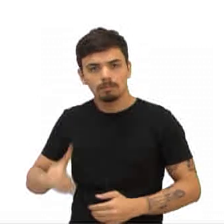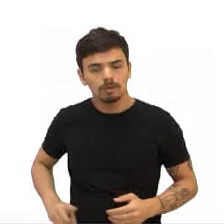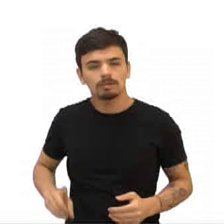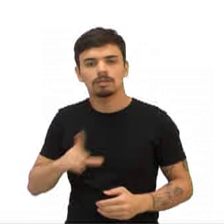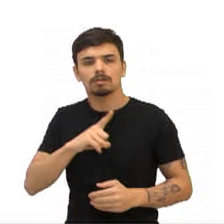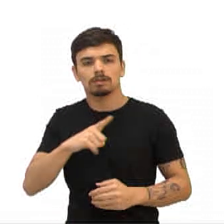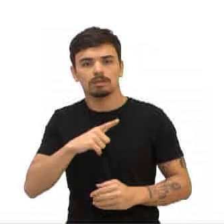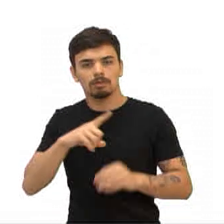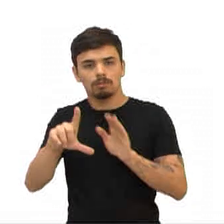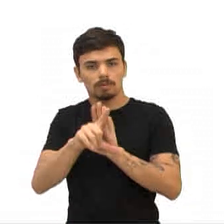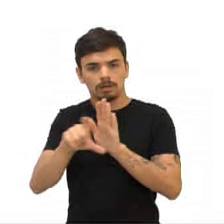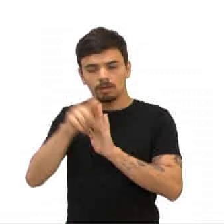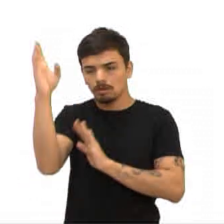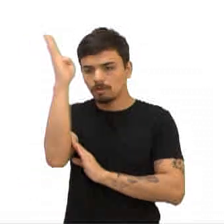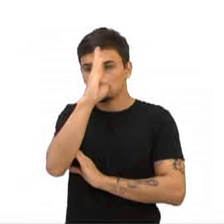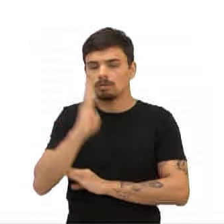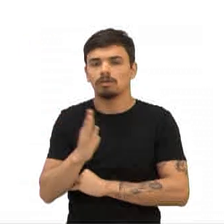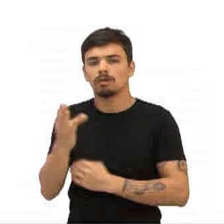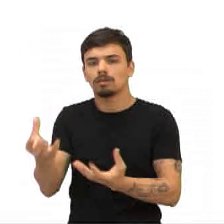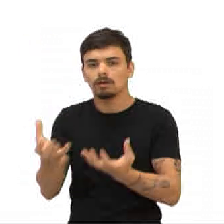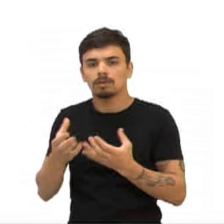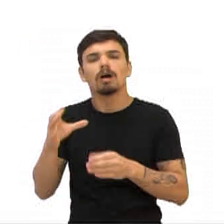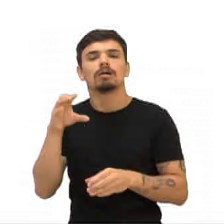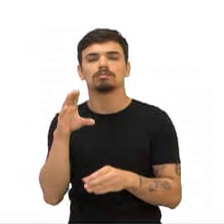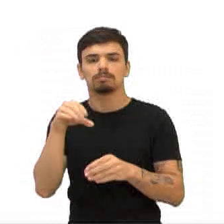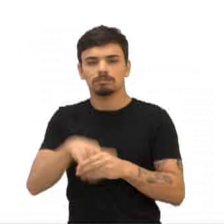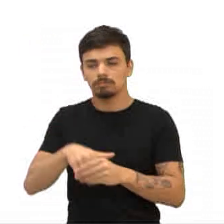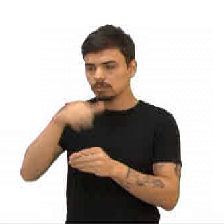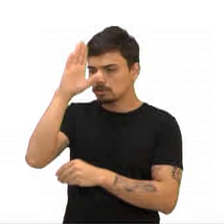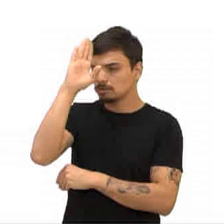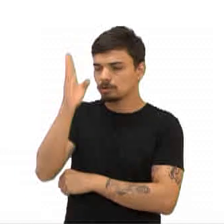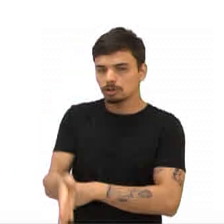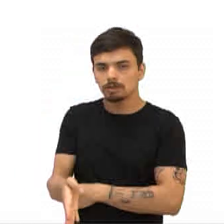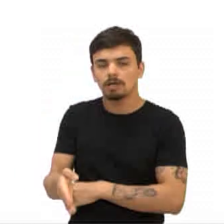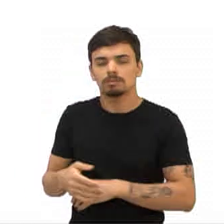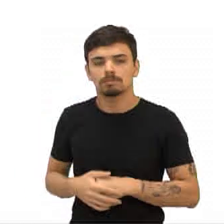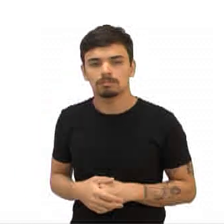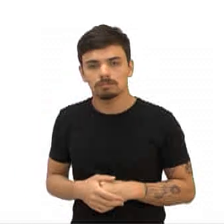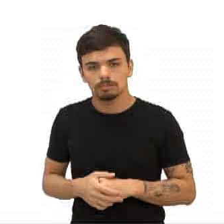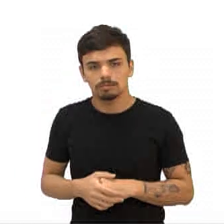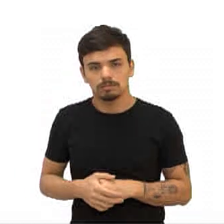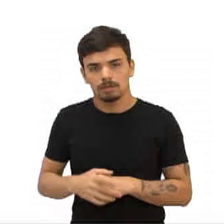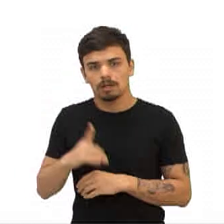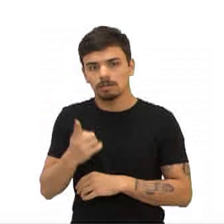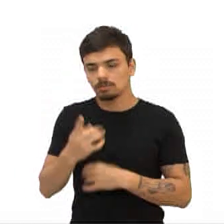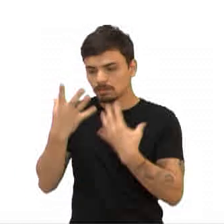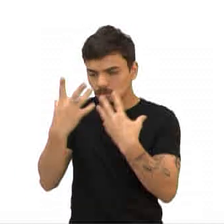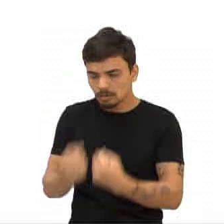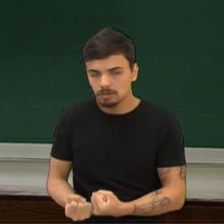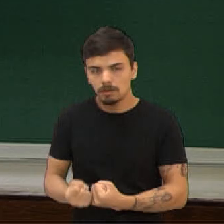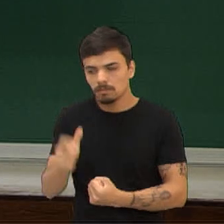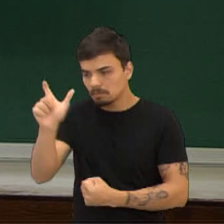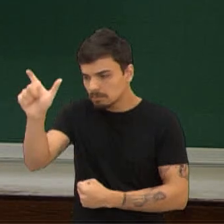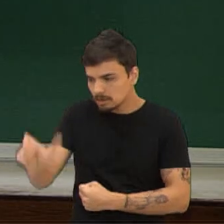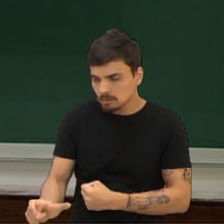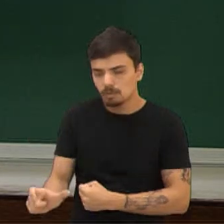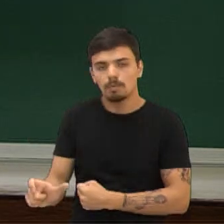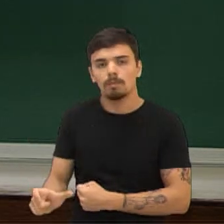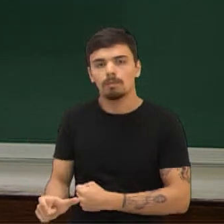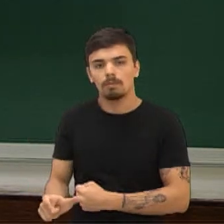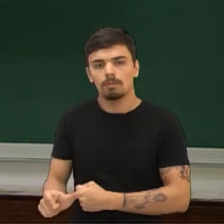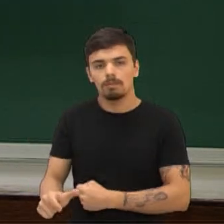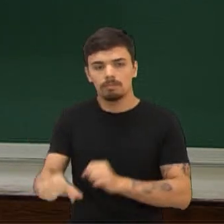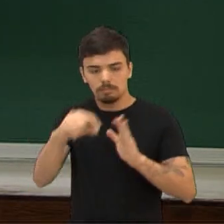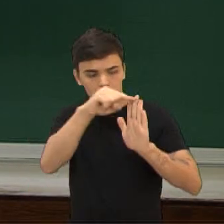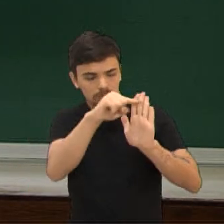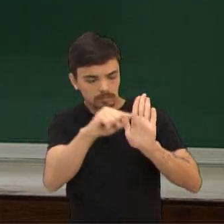brasileira a fim de introduzir o voto direto, né? Ou seja, era eleito quem estava lá na